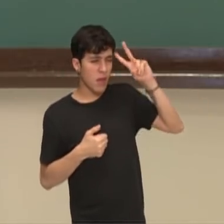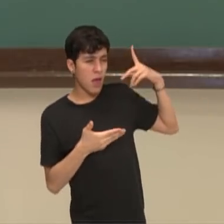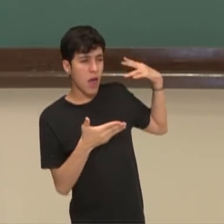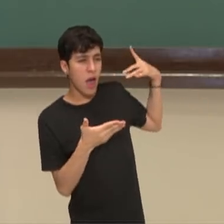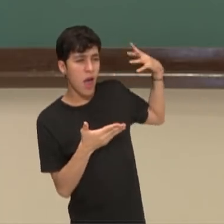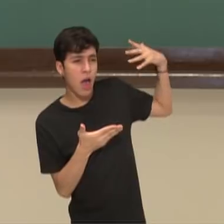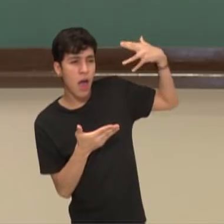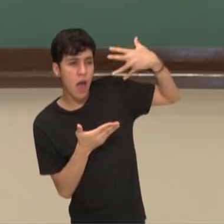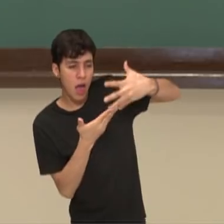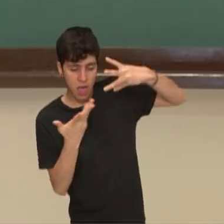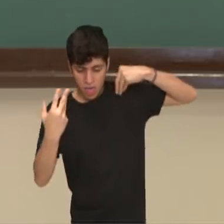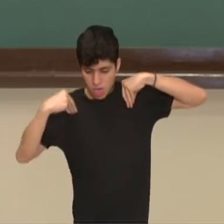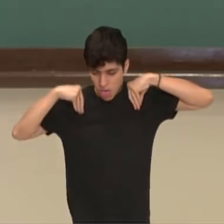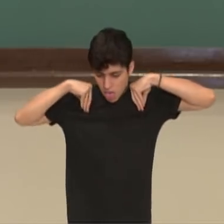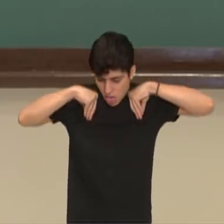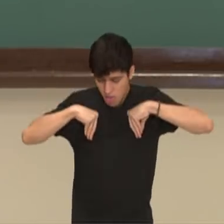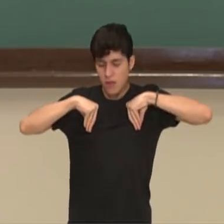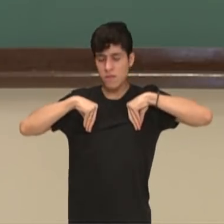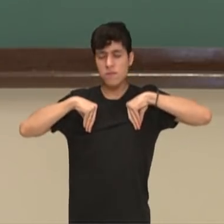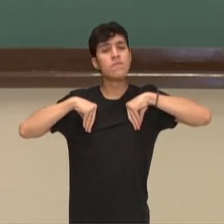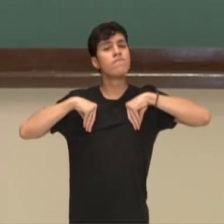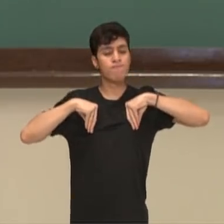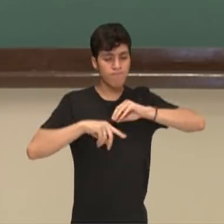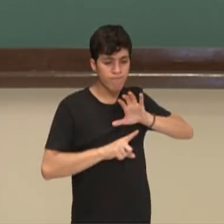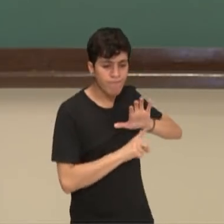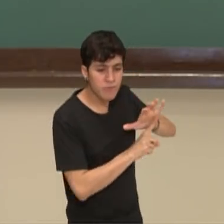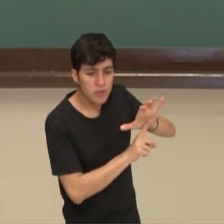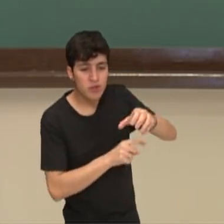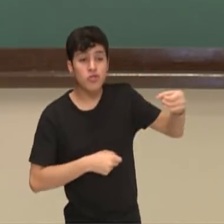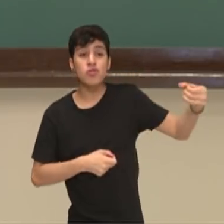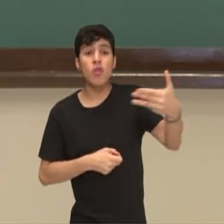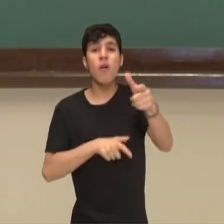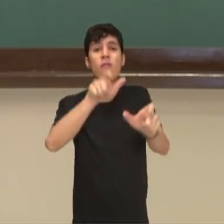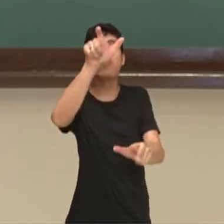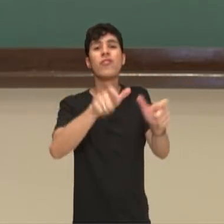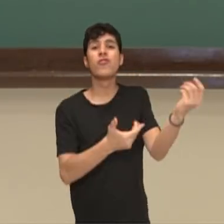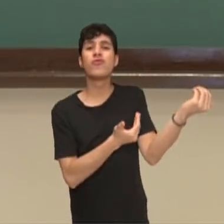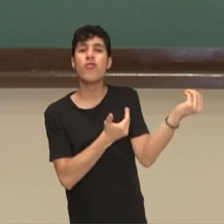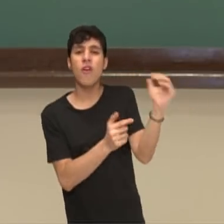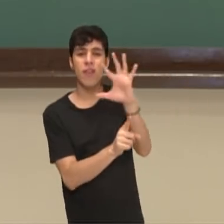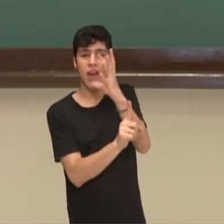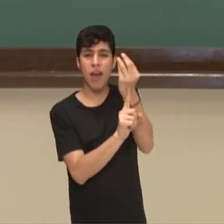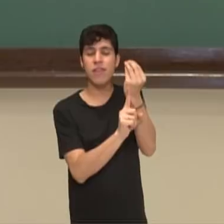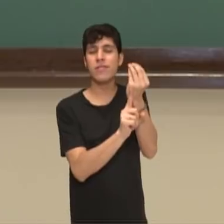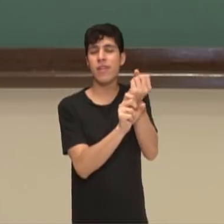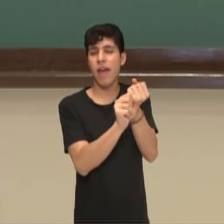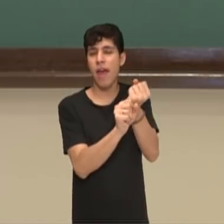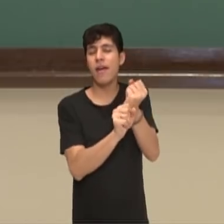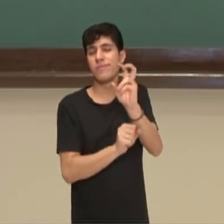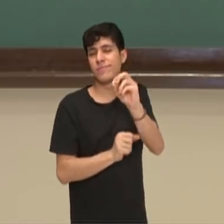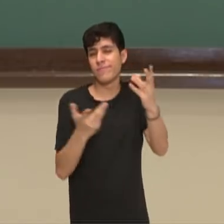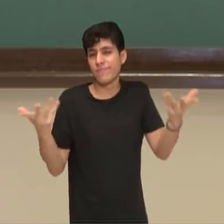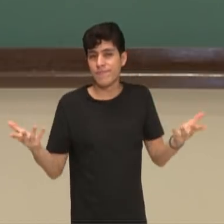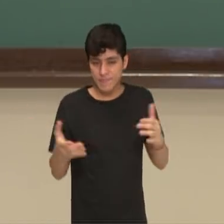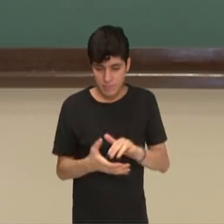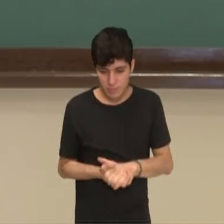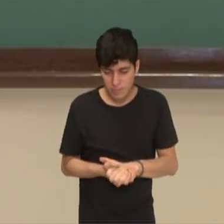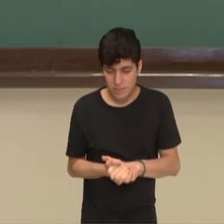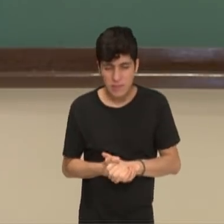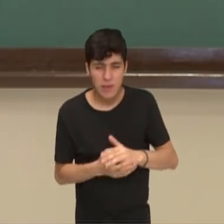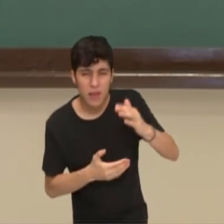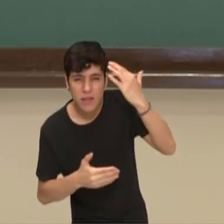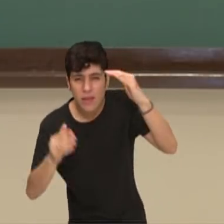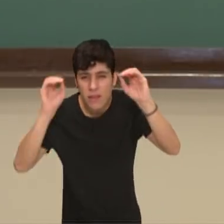dos modernistas vão influenciar esses novos jovens artistas da década de 50. Me fiz